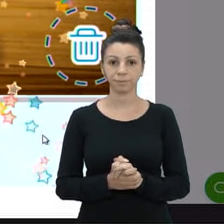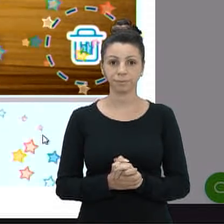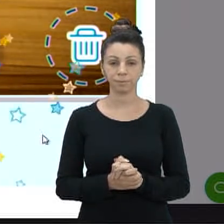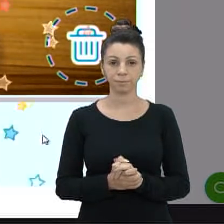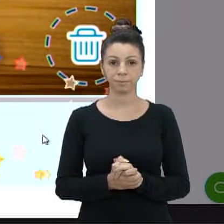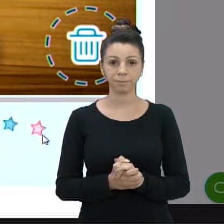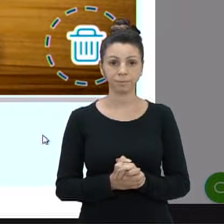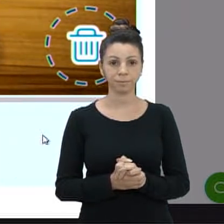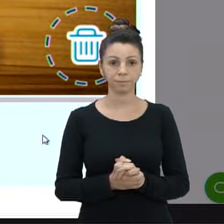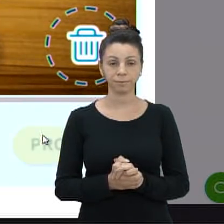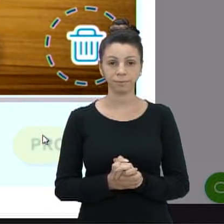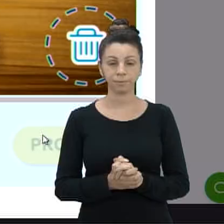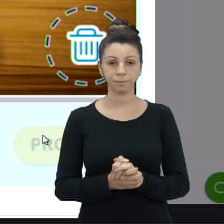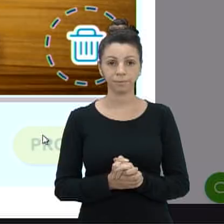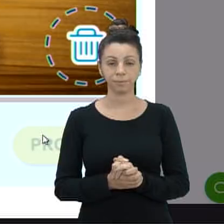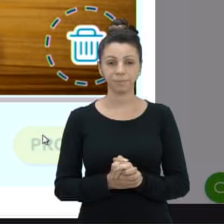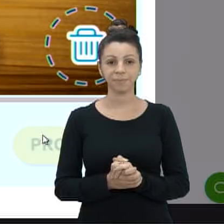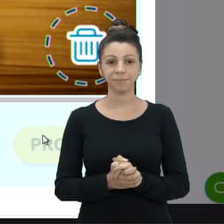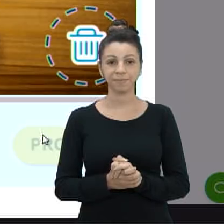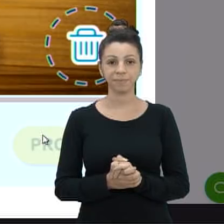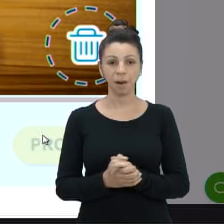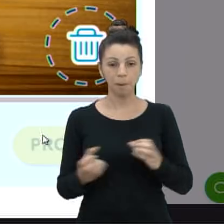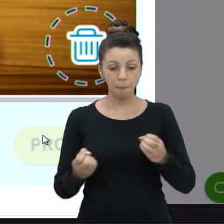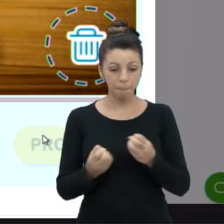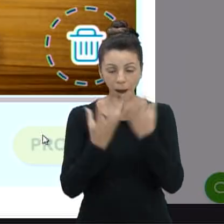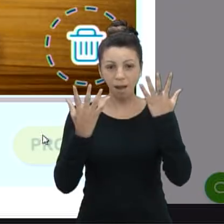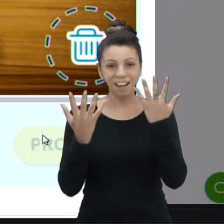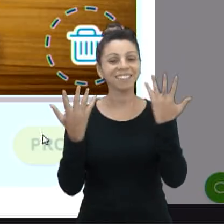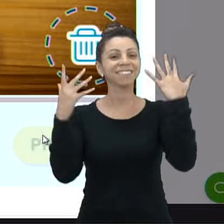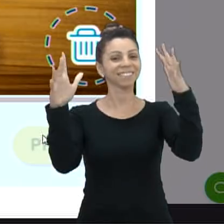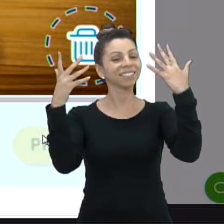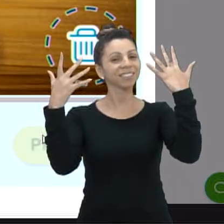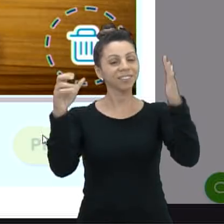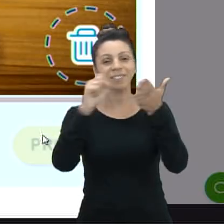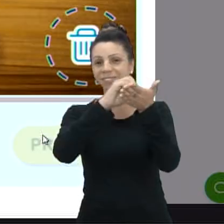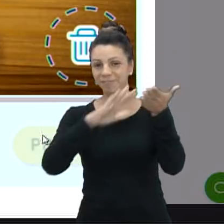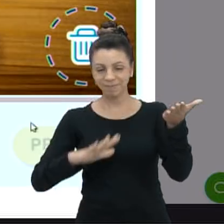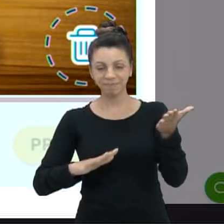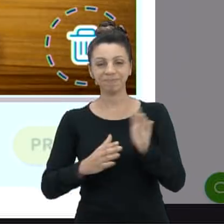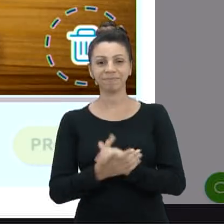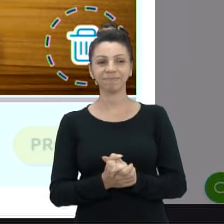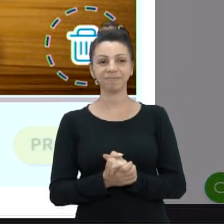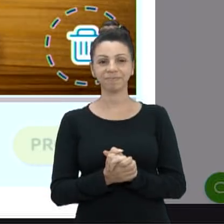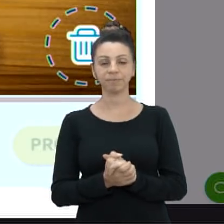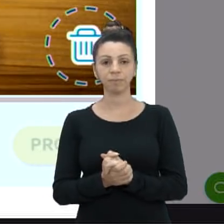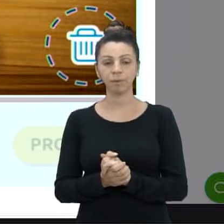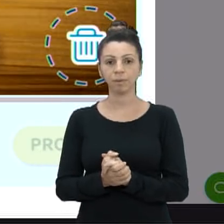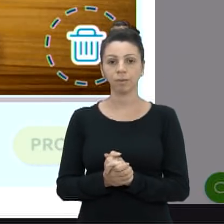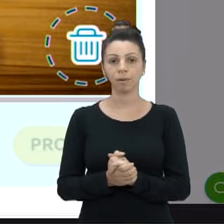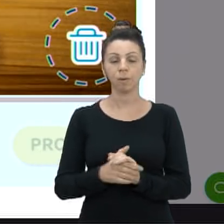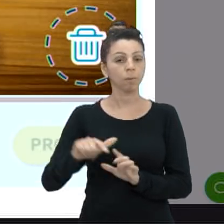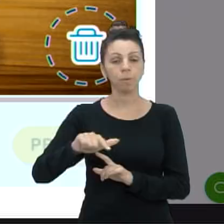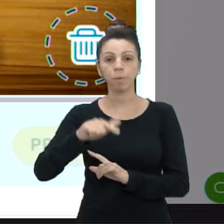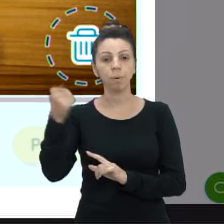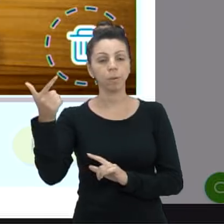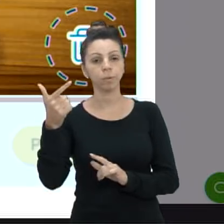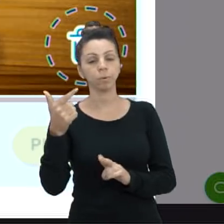A gente recebe a notificação de que a gente acertou a atividade. E agora a gente tem uma nova situação